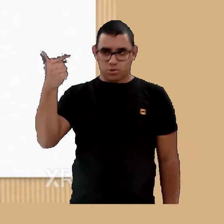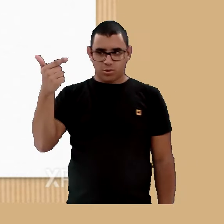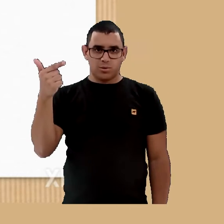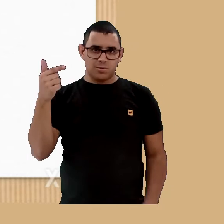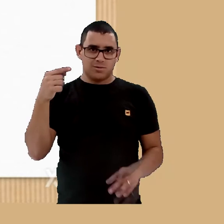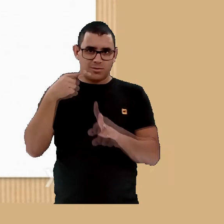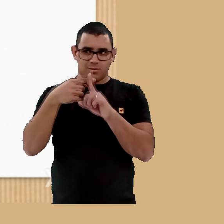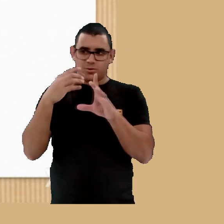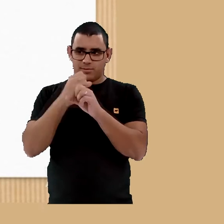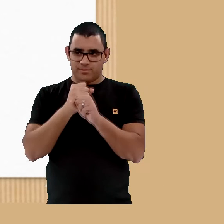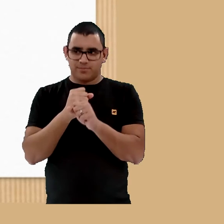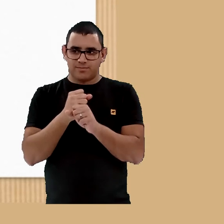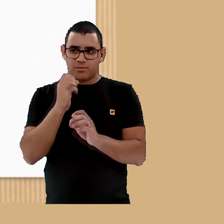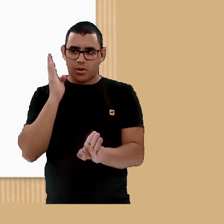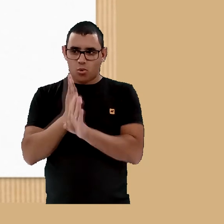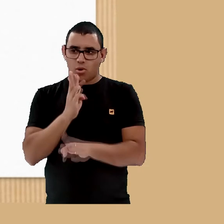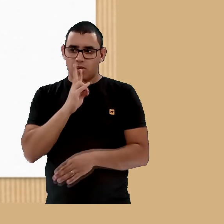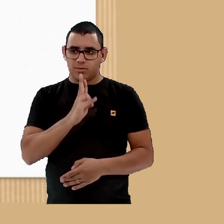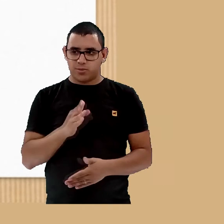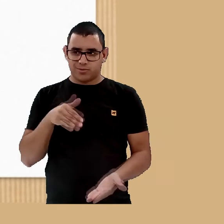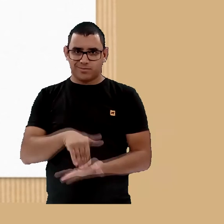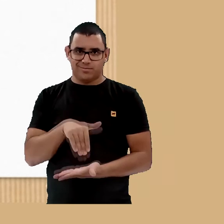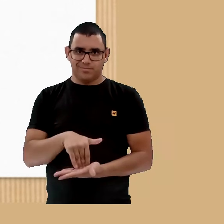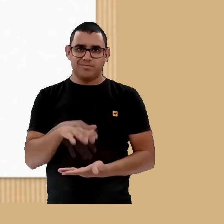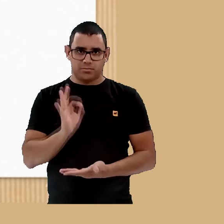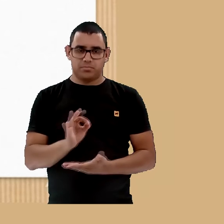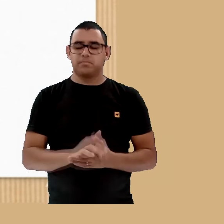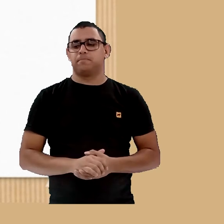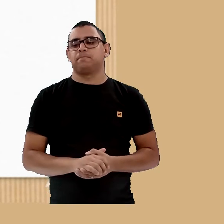0,030036 metros quadrados.